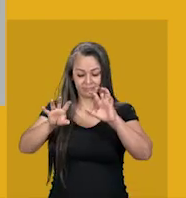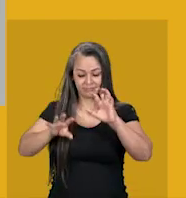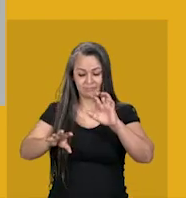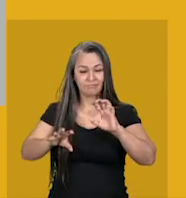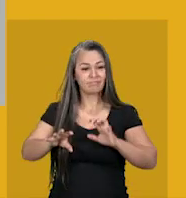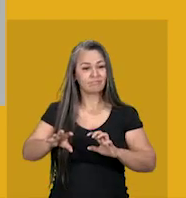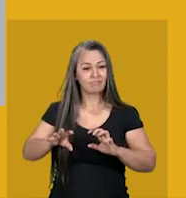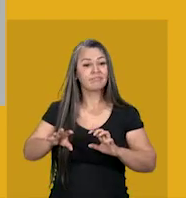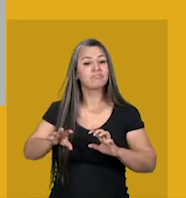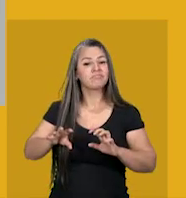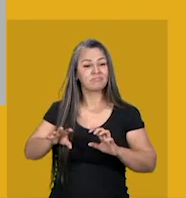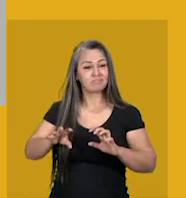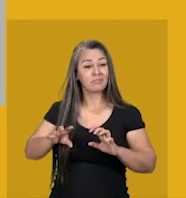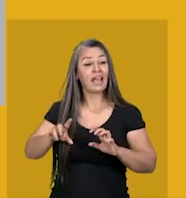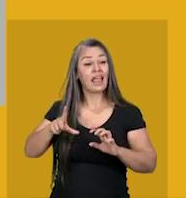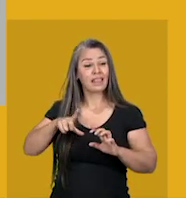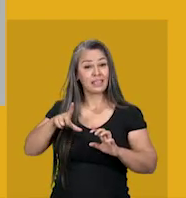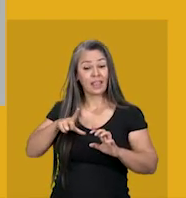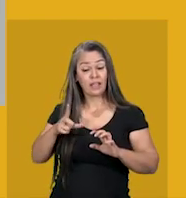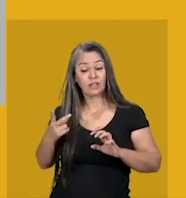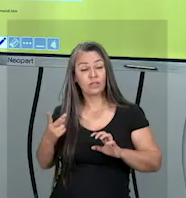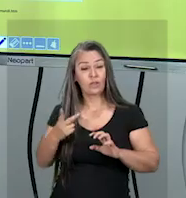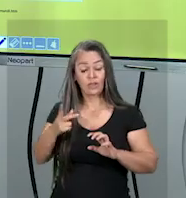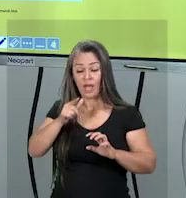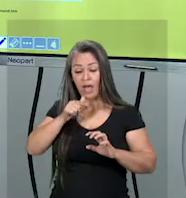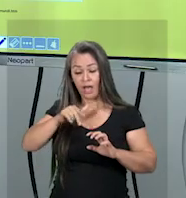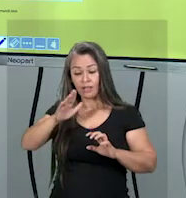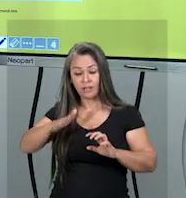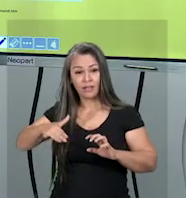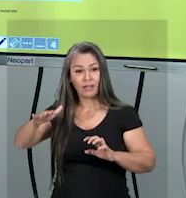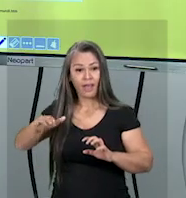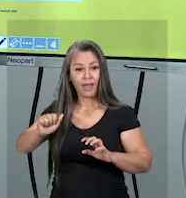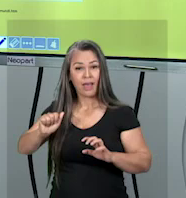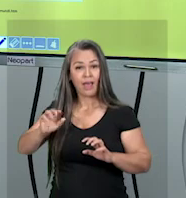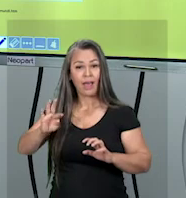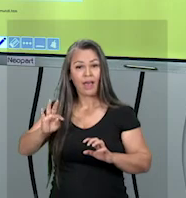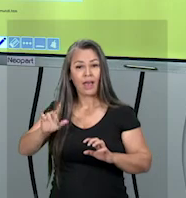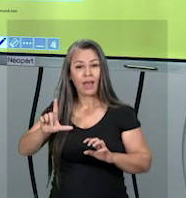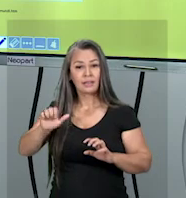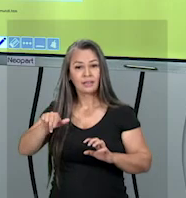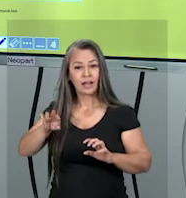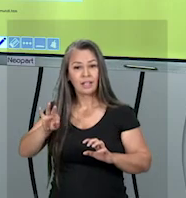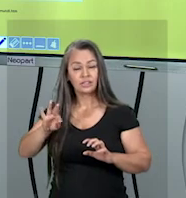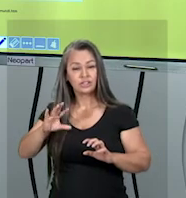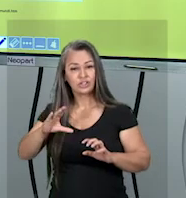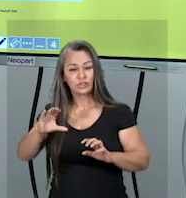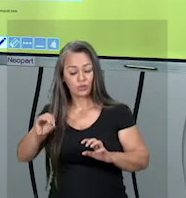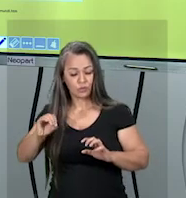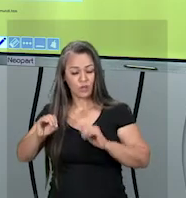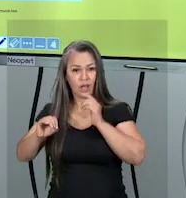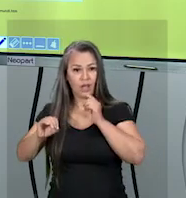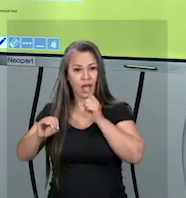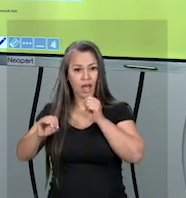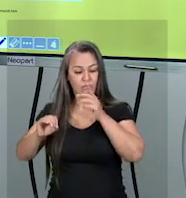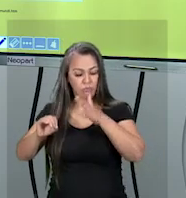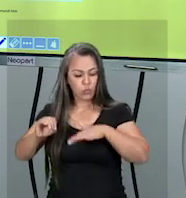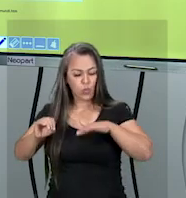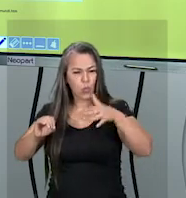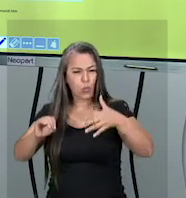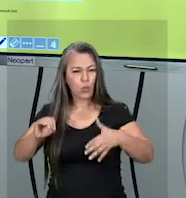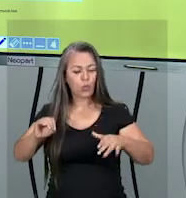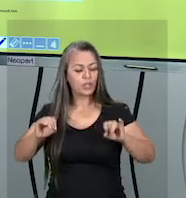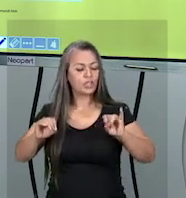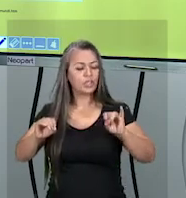banhada aí pelos 2 maiores oceanos, né? No caso, o Atlântico e o Índico, ok? São os 2 oceanos que banham esse